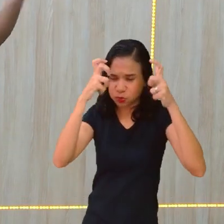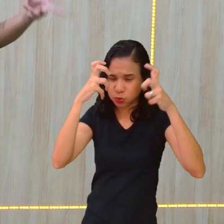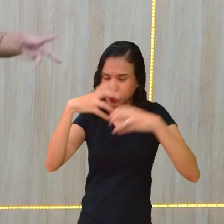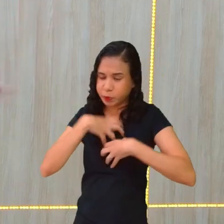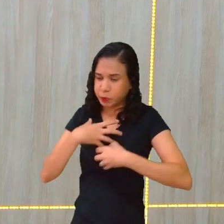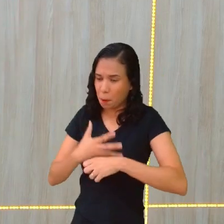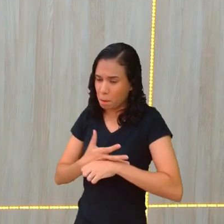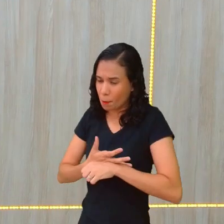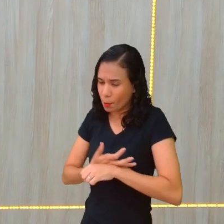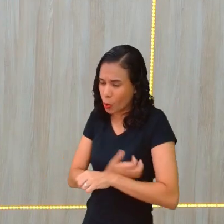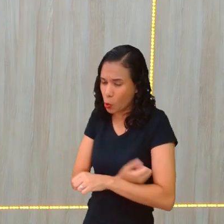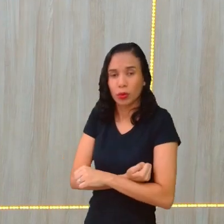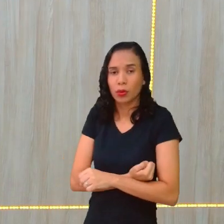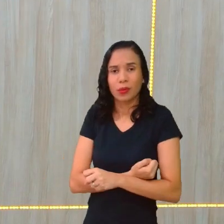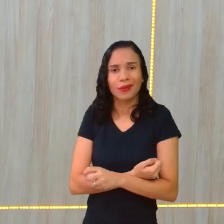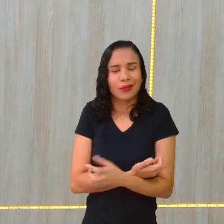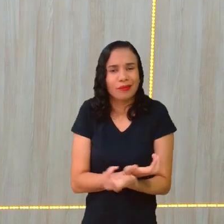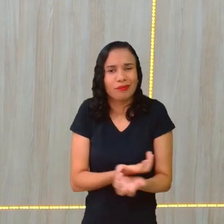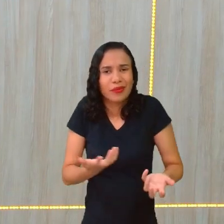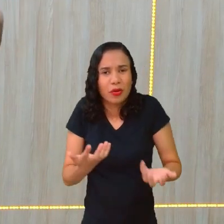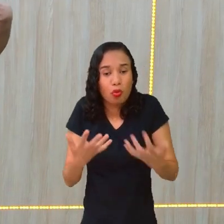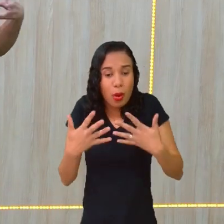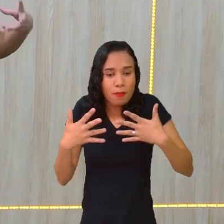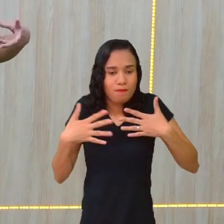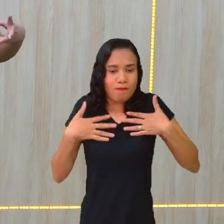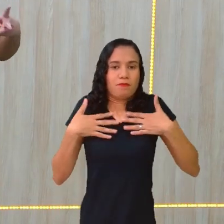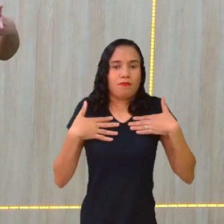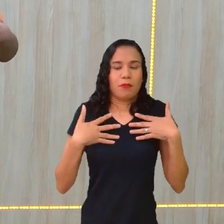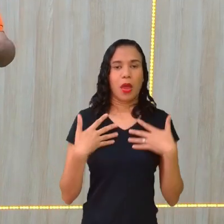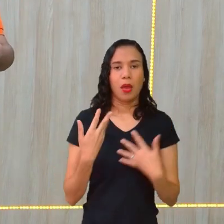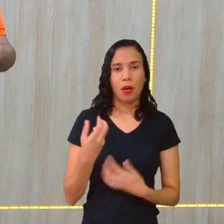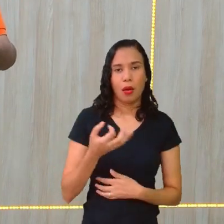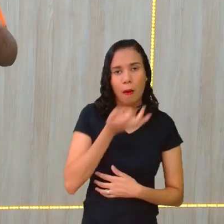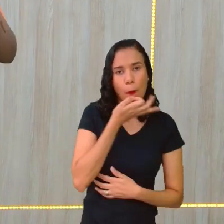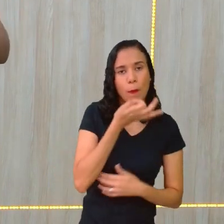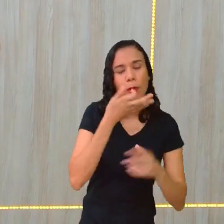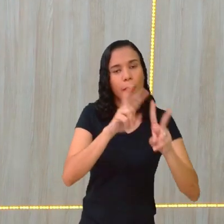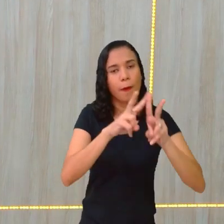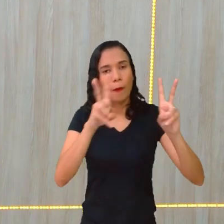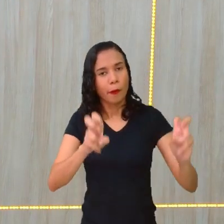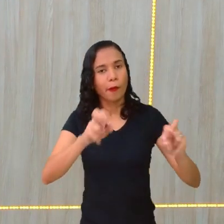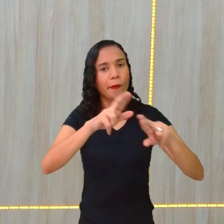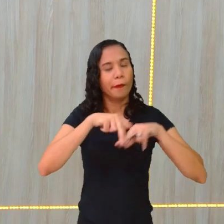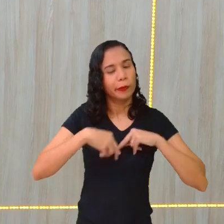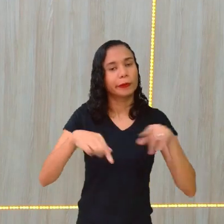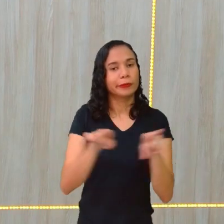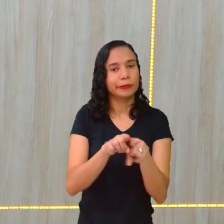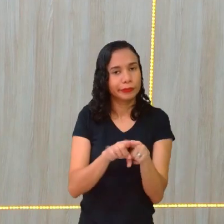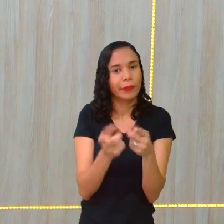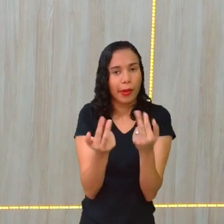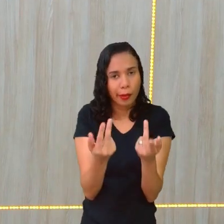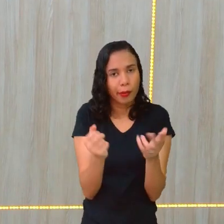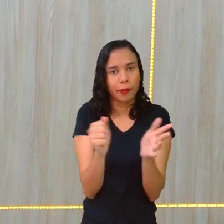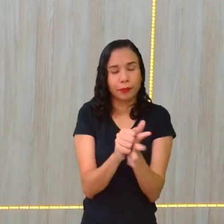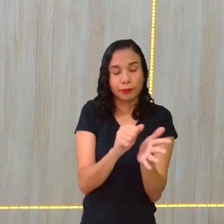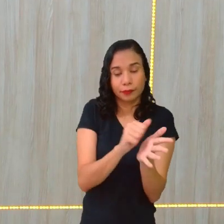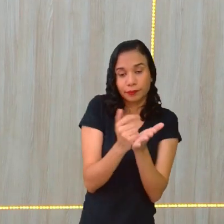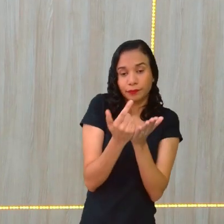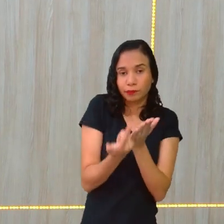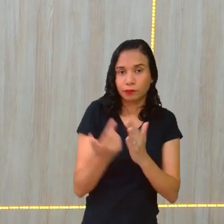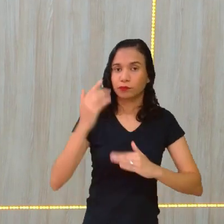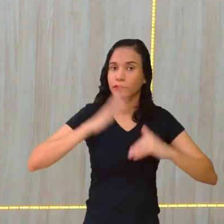me emocionou. Eu não estou aqui para fazer um juízo de valor acerca do fato. Então, o jornalista, ele precisa, na